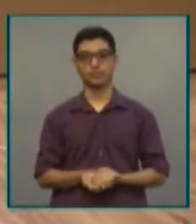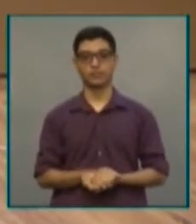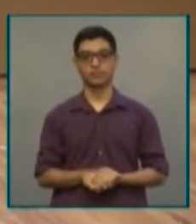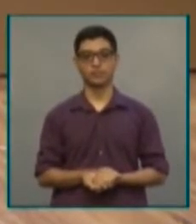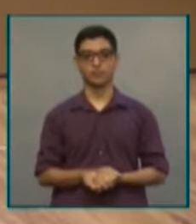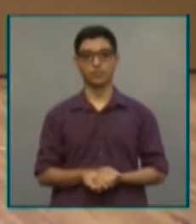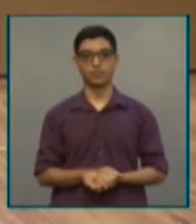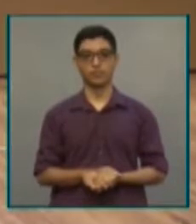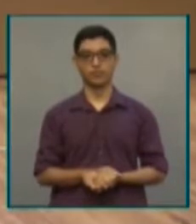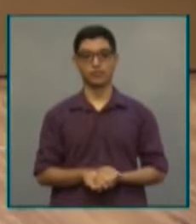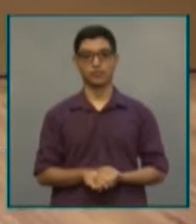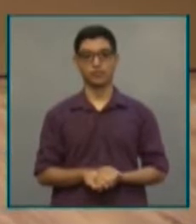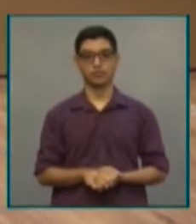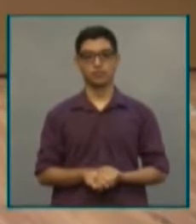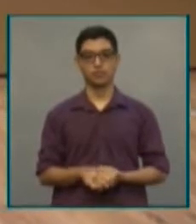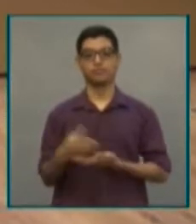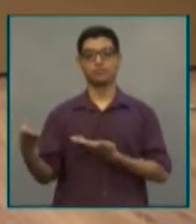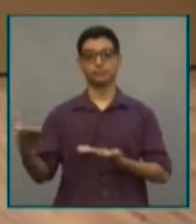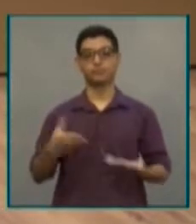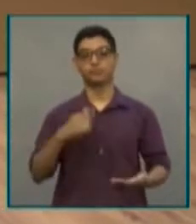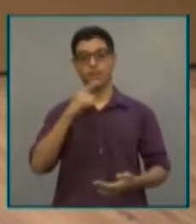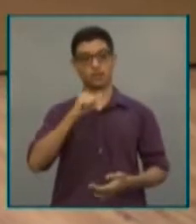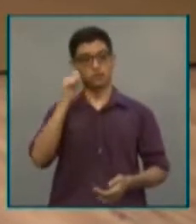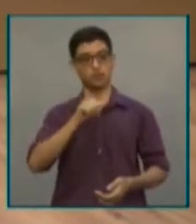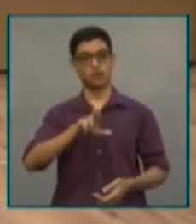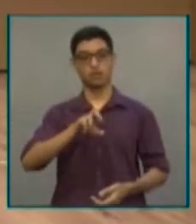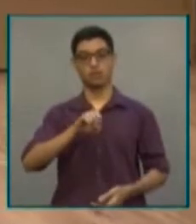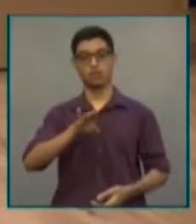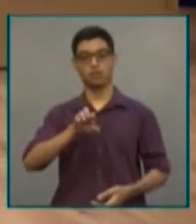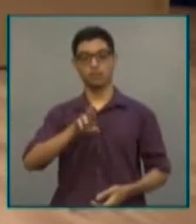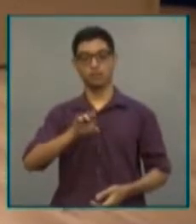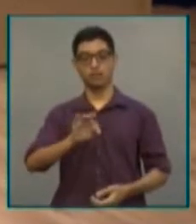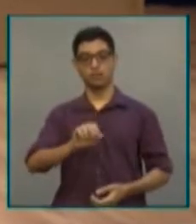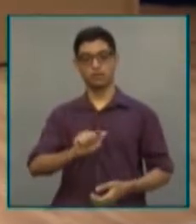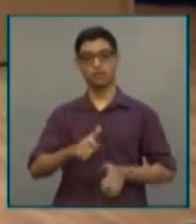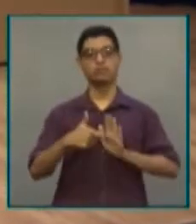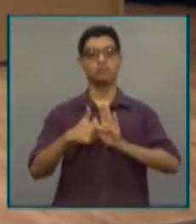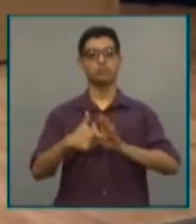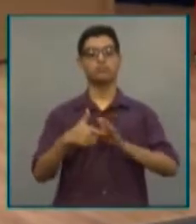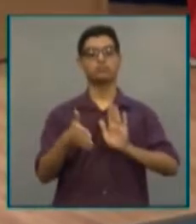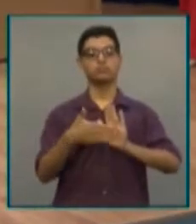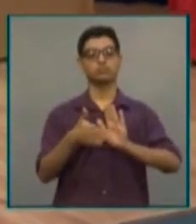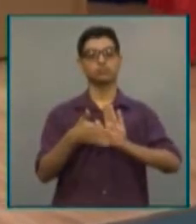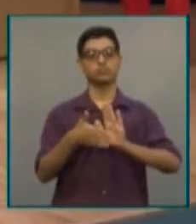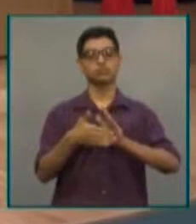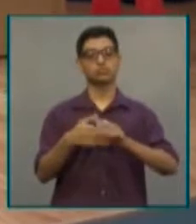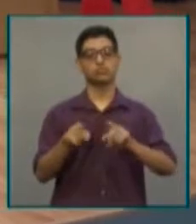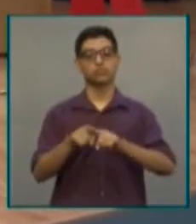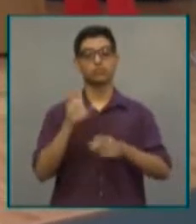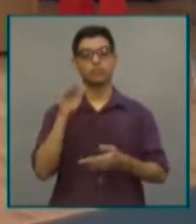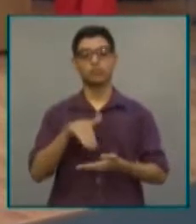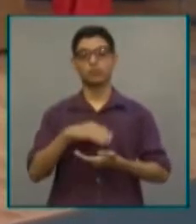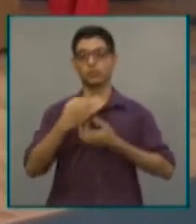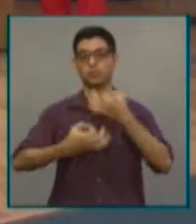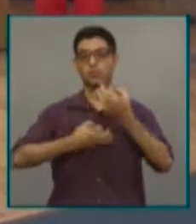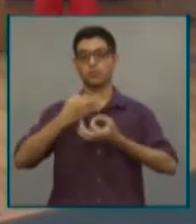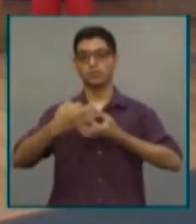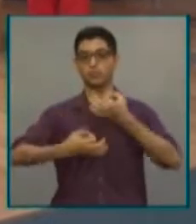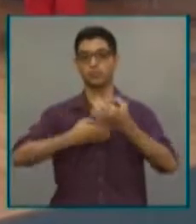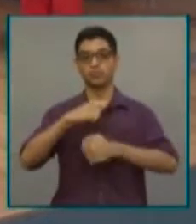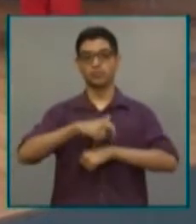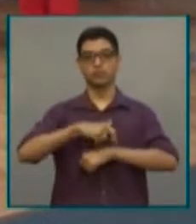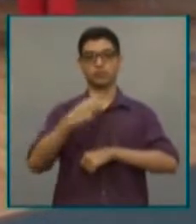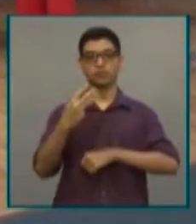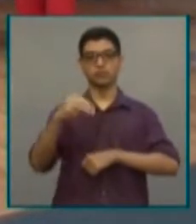Convidamos a candidata Roberta Vasques para fazer a exposição de suas propostas e as considerações finais por até